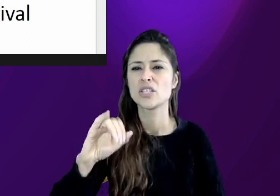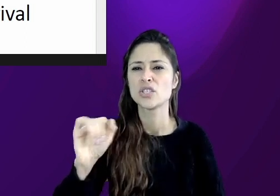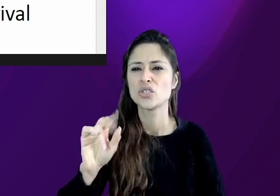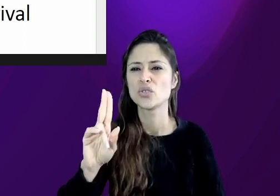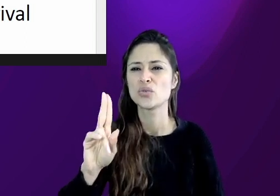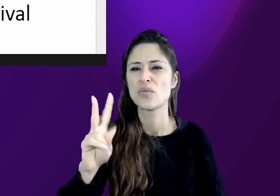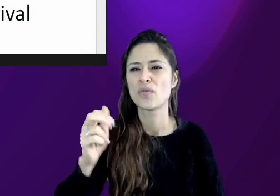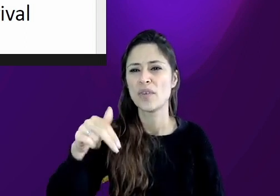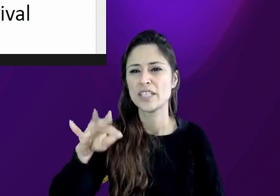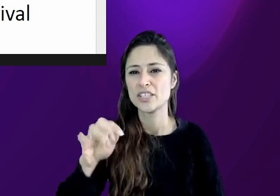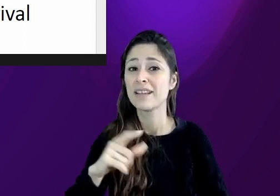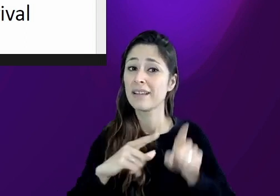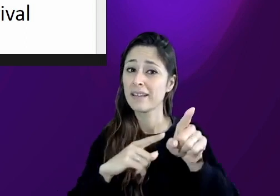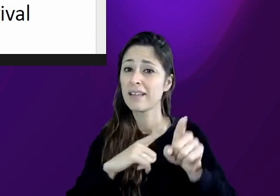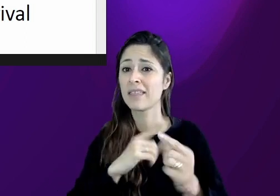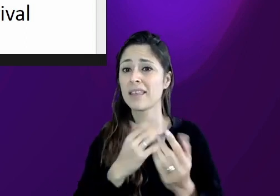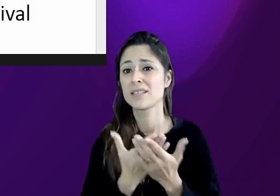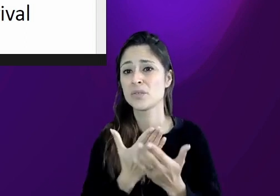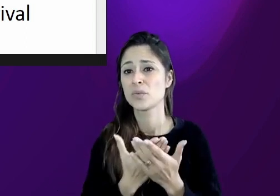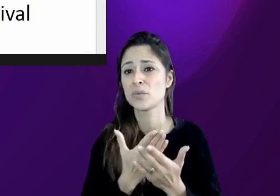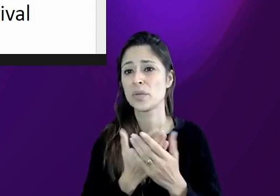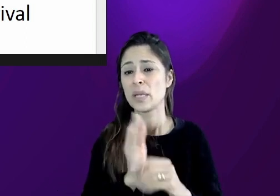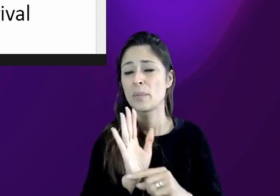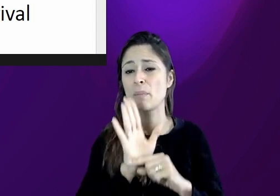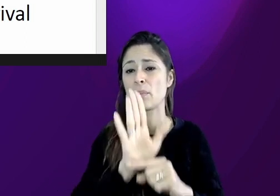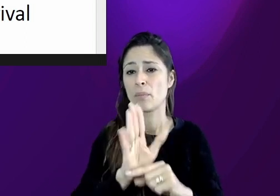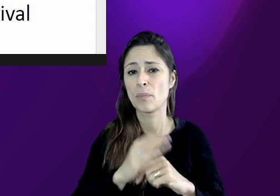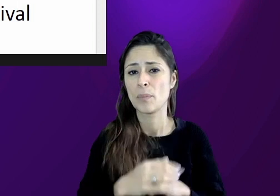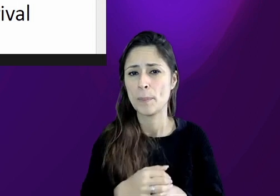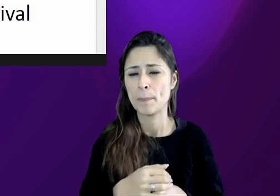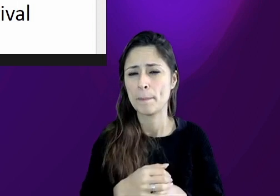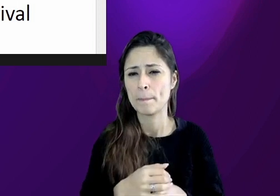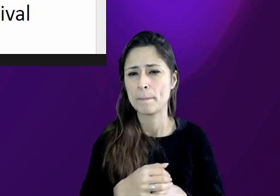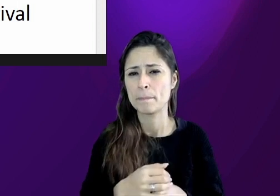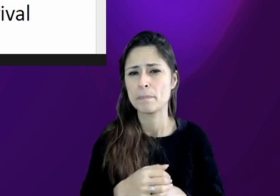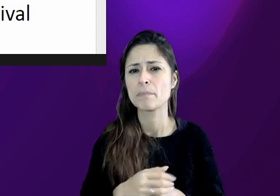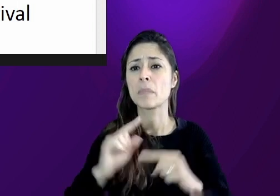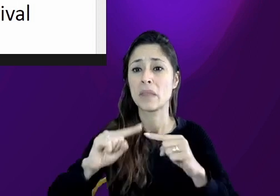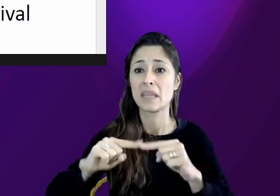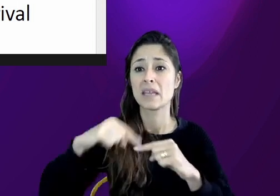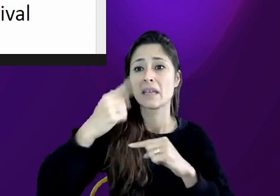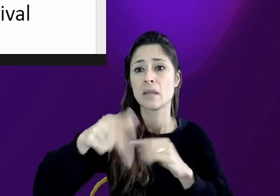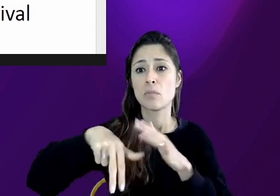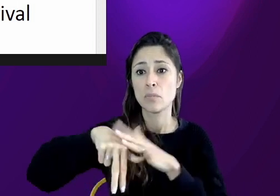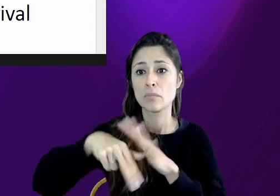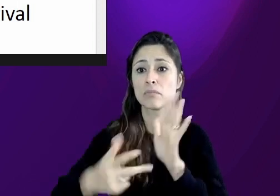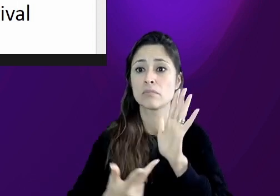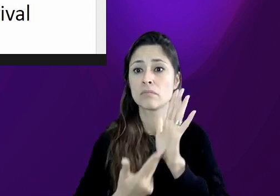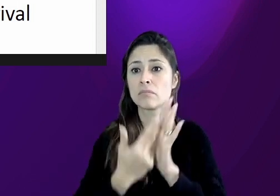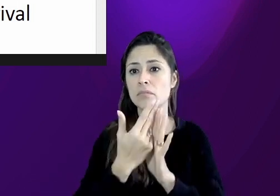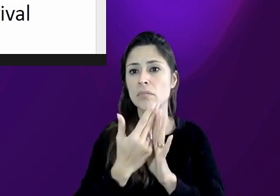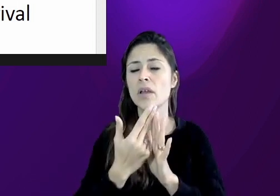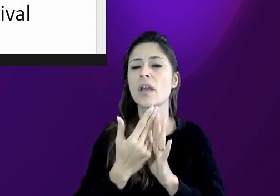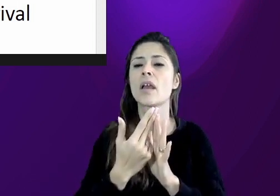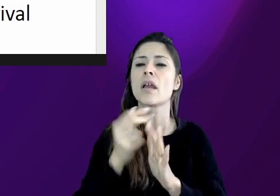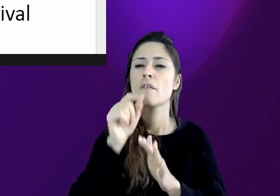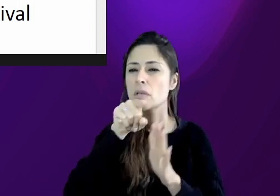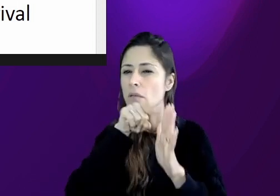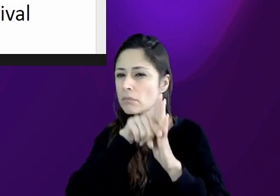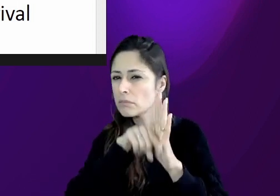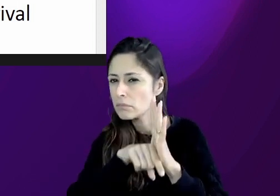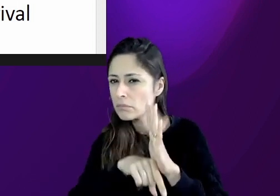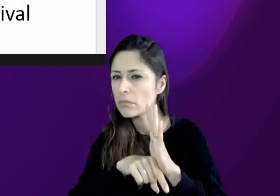estudo standard que a gente tem, né? Que então, depois que o paciente opera, você randomiza esses